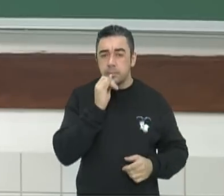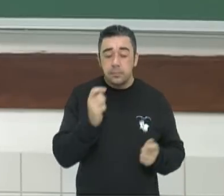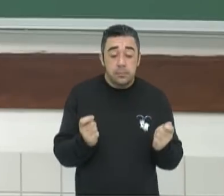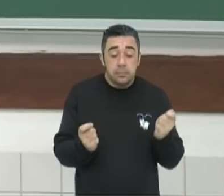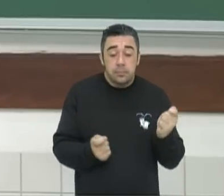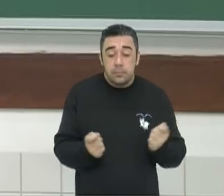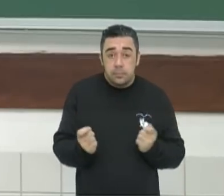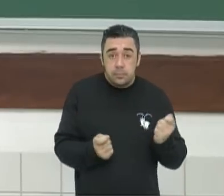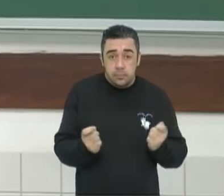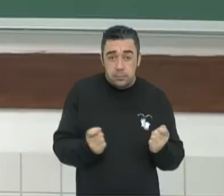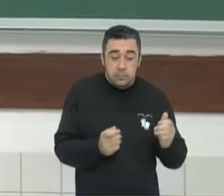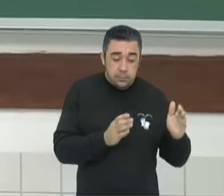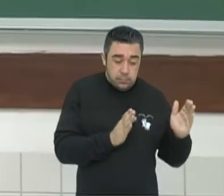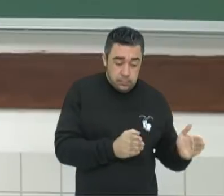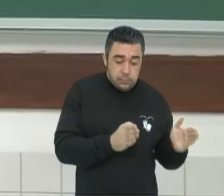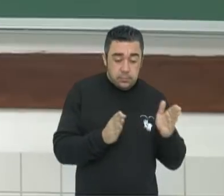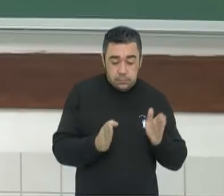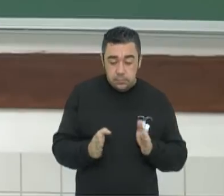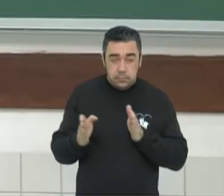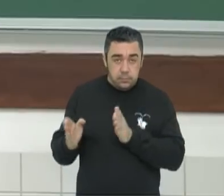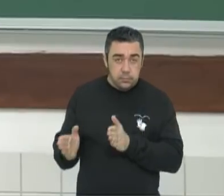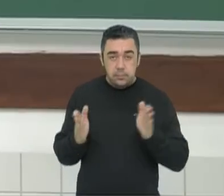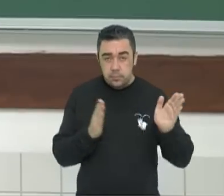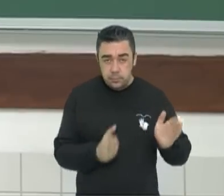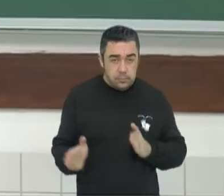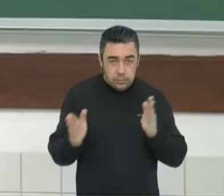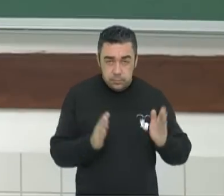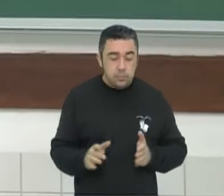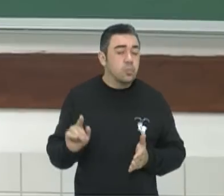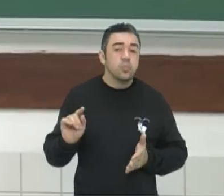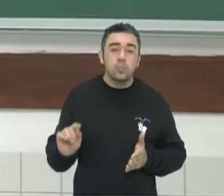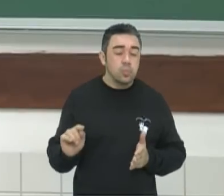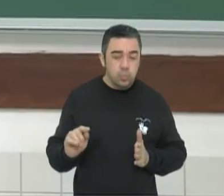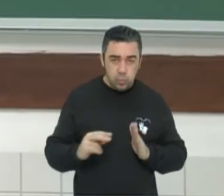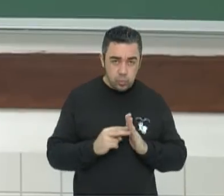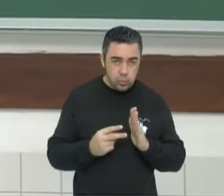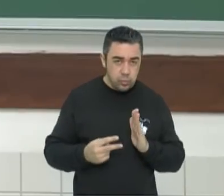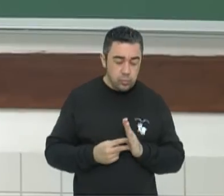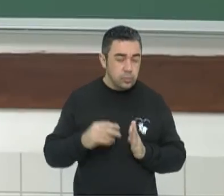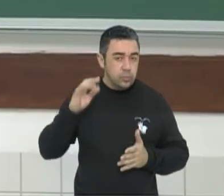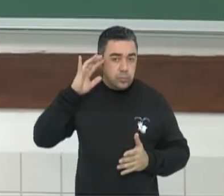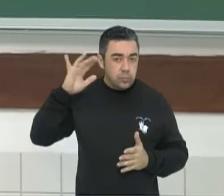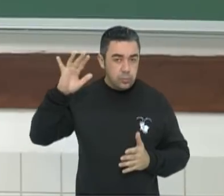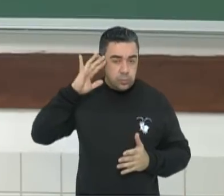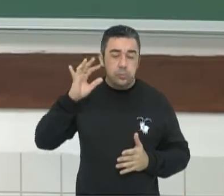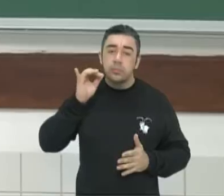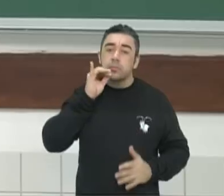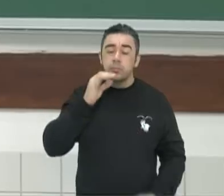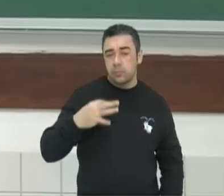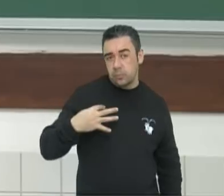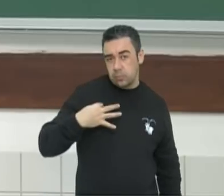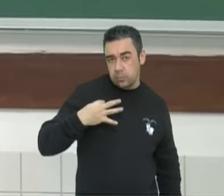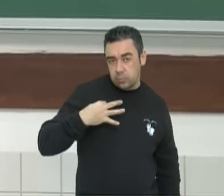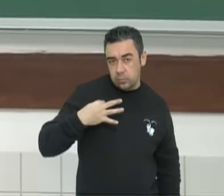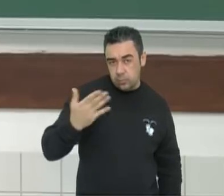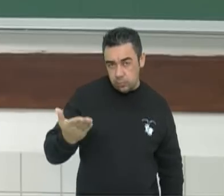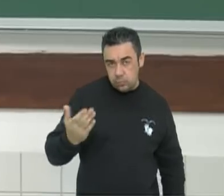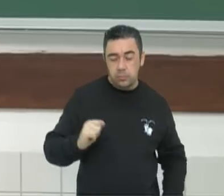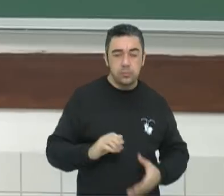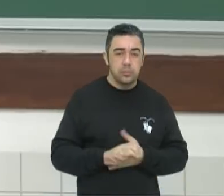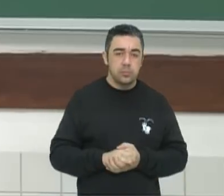Controlar todas as fases de produção é o quê? Vamos imaginar, então, vamos usar o exemplo das roupas, que já foi utilizado